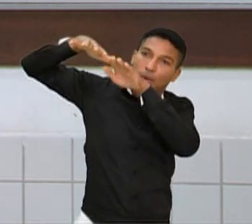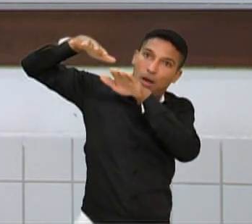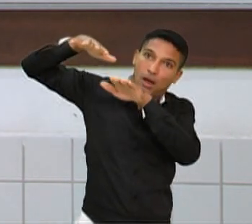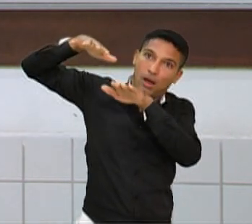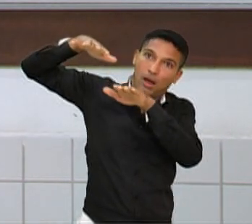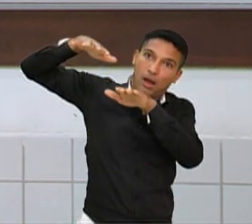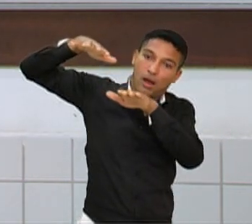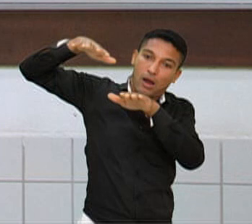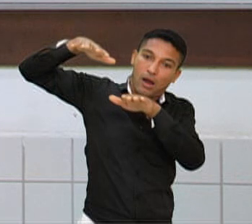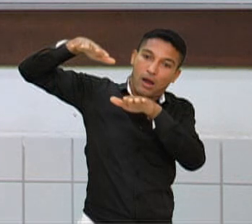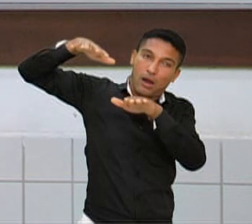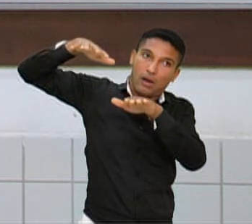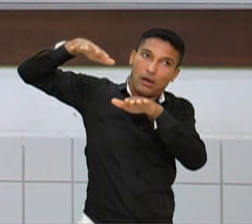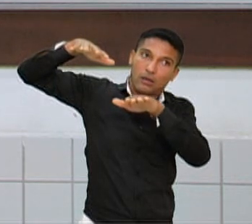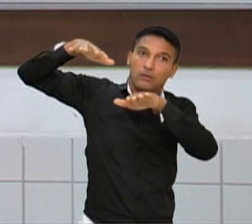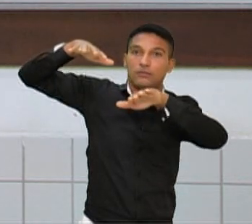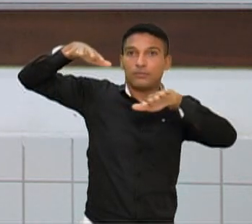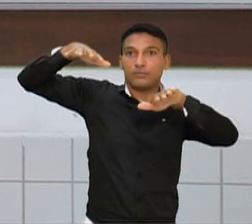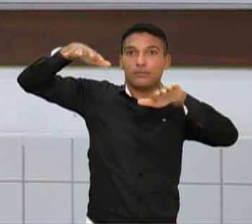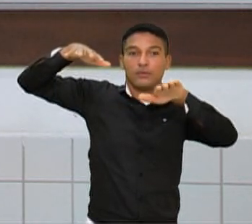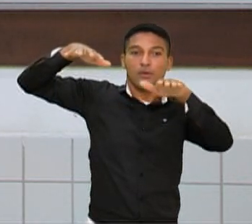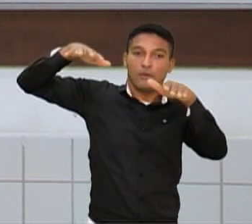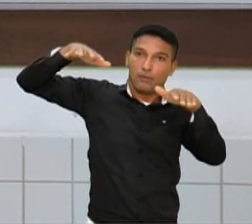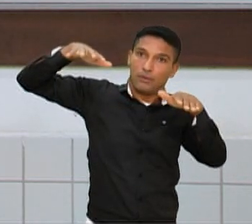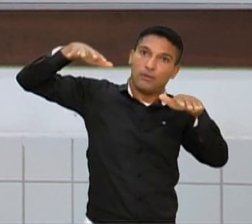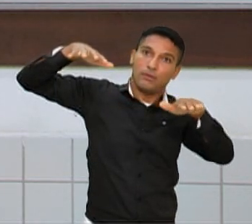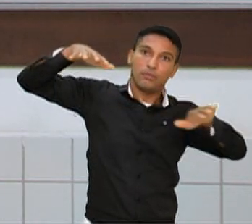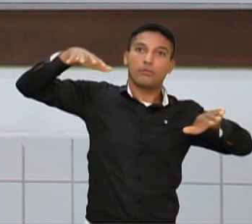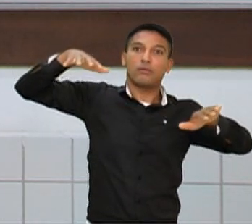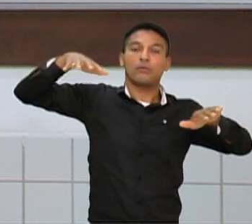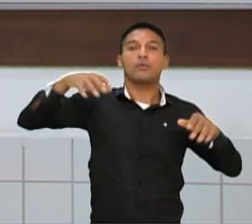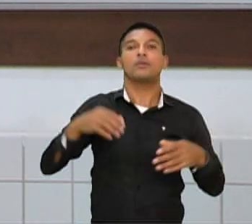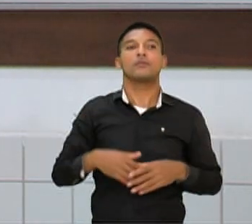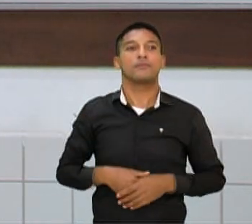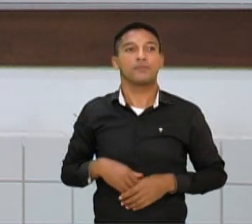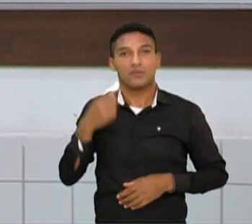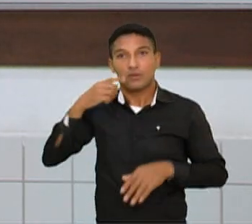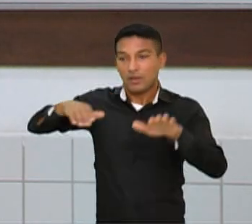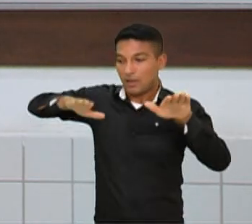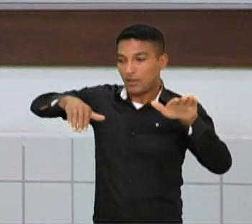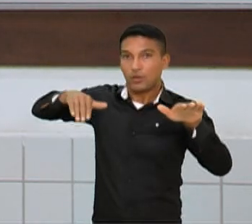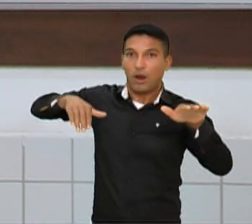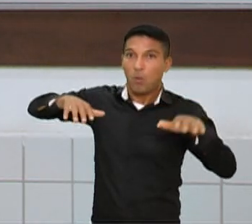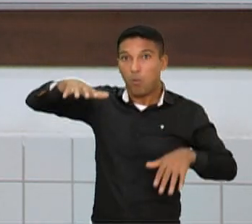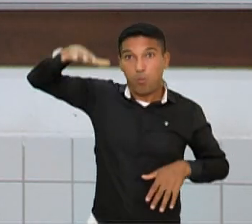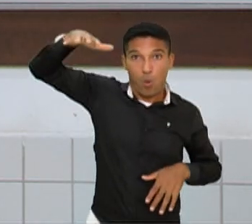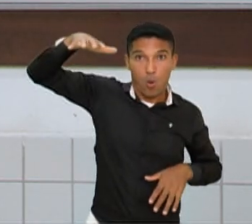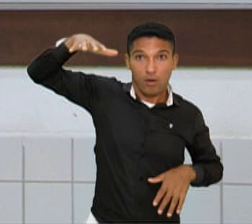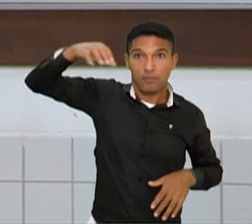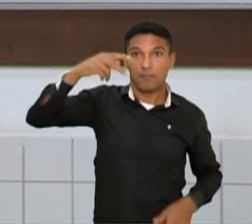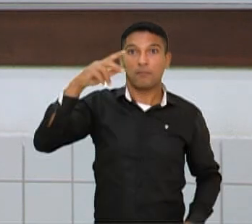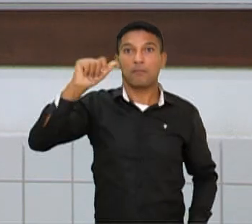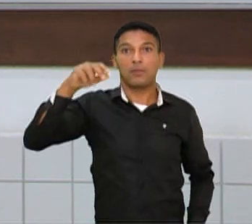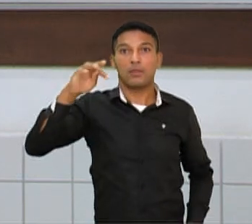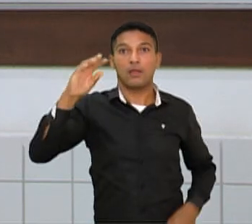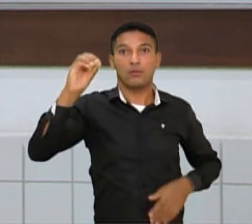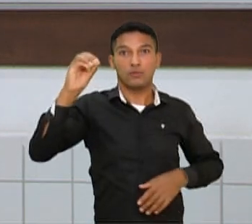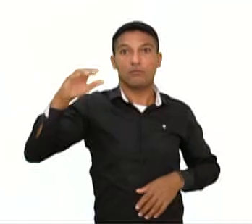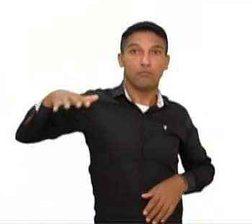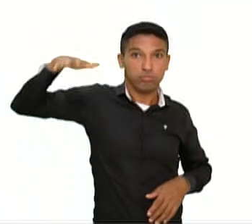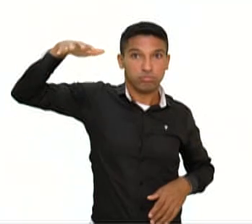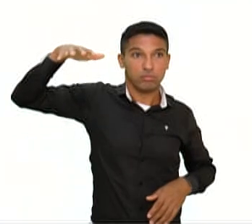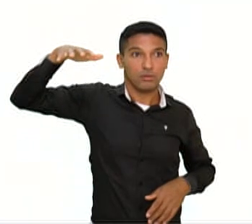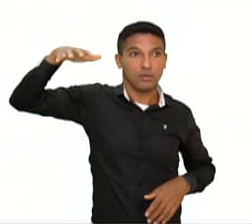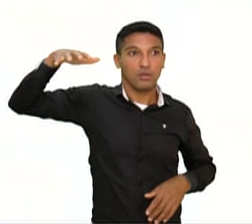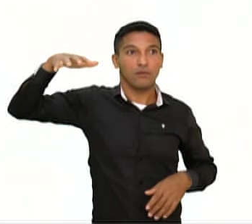declinando. Então, na verdade, o que se tem é a região litorânea. Nós temos um primeiro planalto mais elevado, veja que interessante,